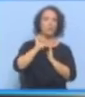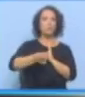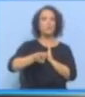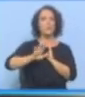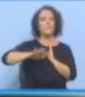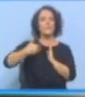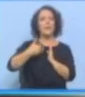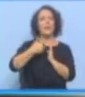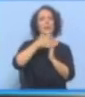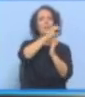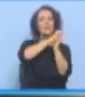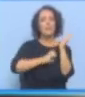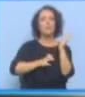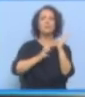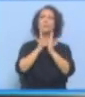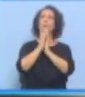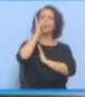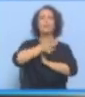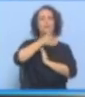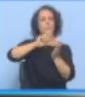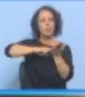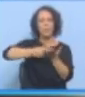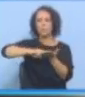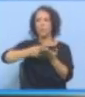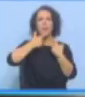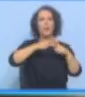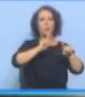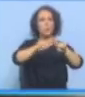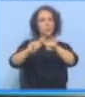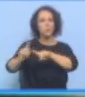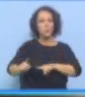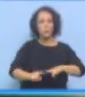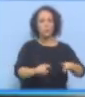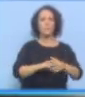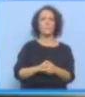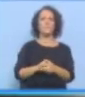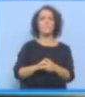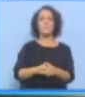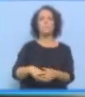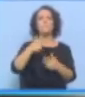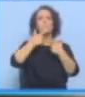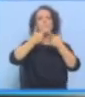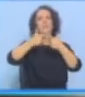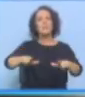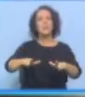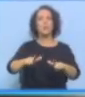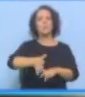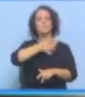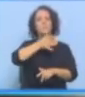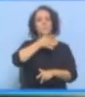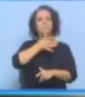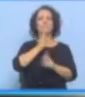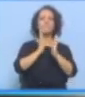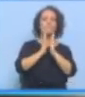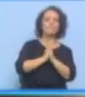traduções do texto bíblico, da palavra de Deus, começou a haver muito mais leitura da palavra de Deus na língua vernácula, nos sacramentos, nas